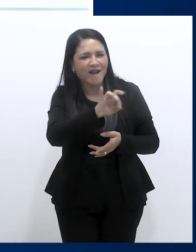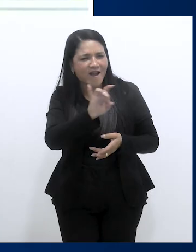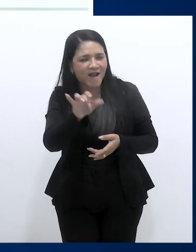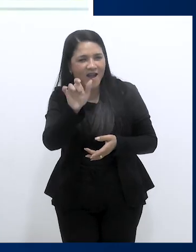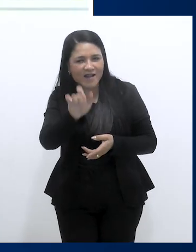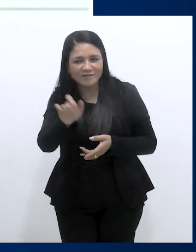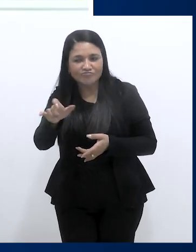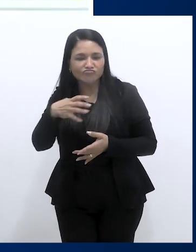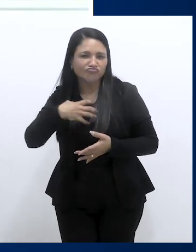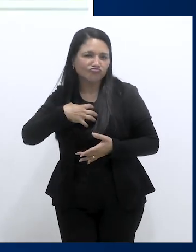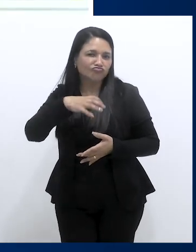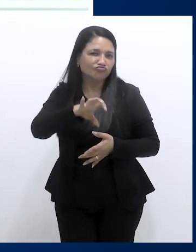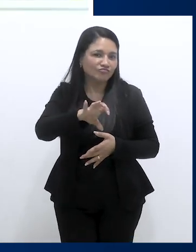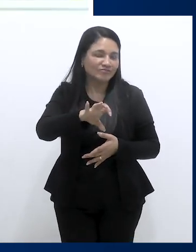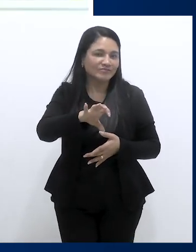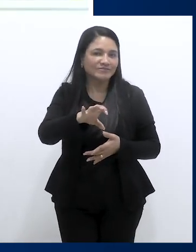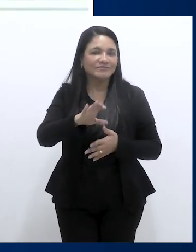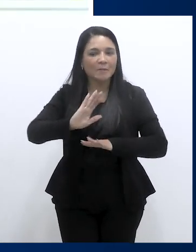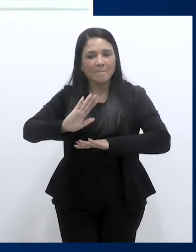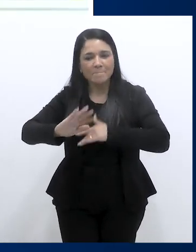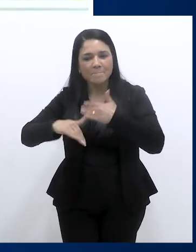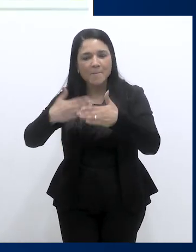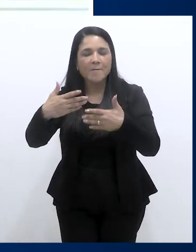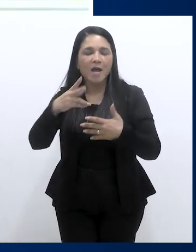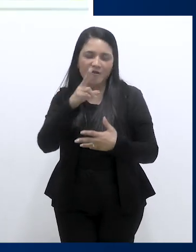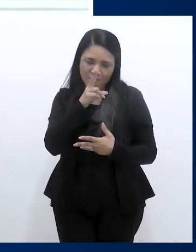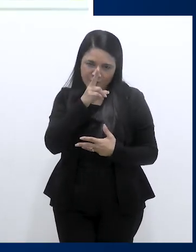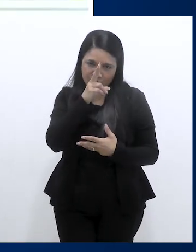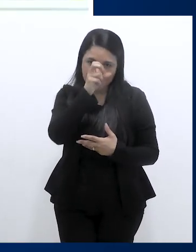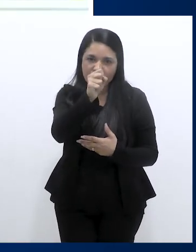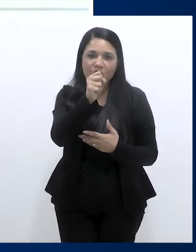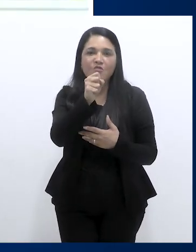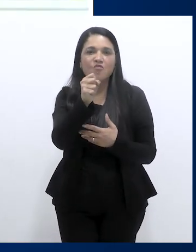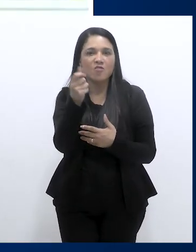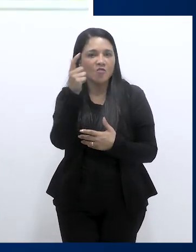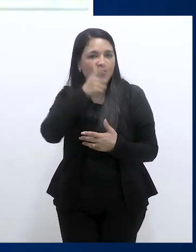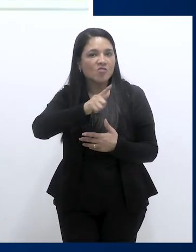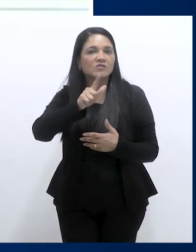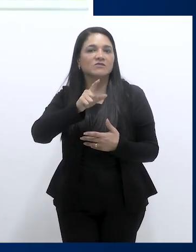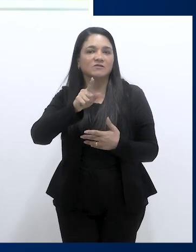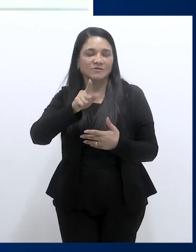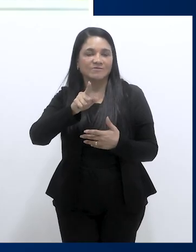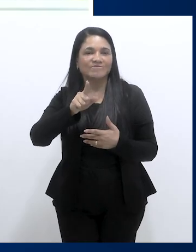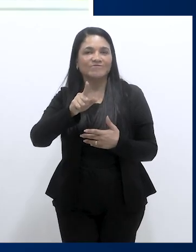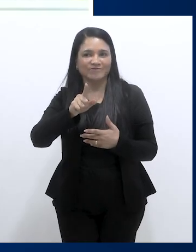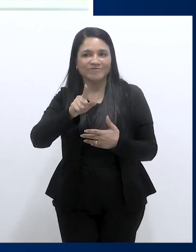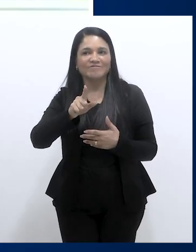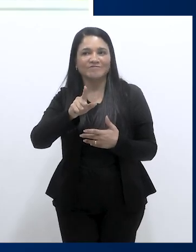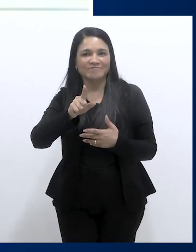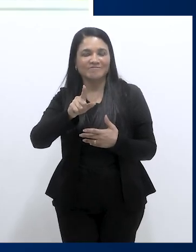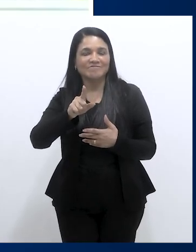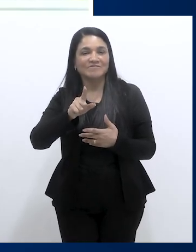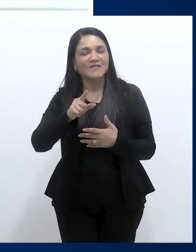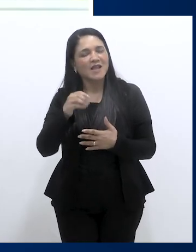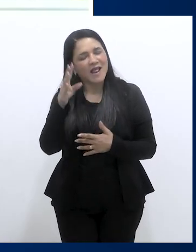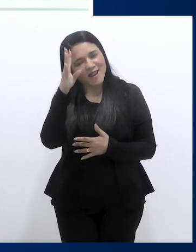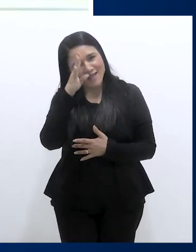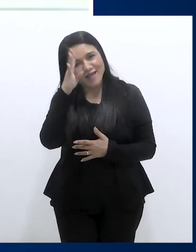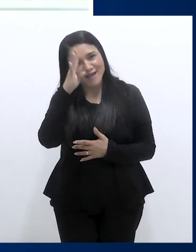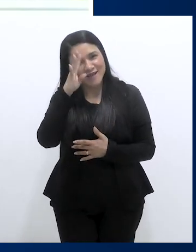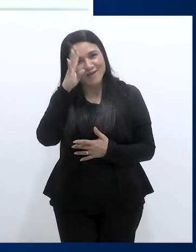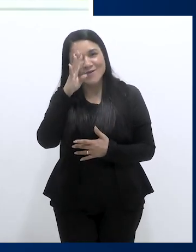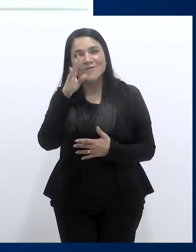recomeçar. Então, assim, cada uma do seu jeito foi se fortalecendo, sabe? E isso é uma